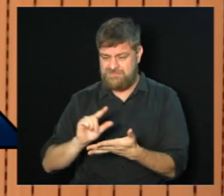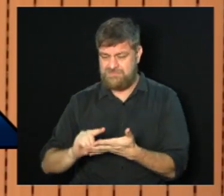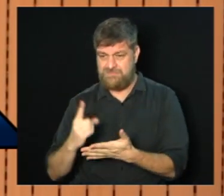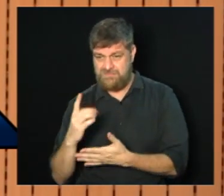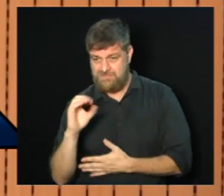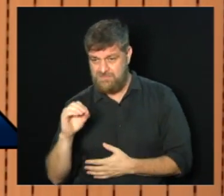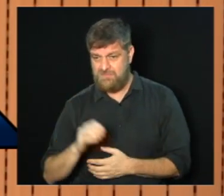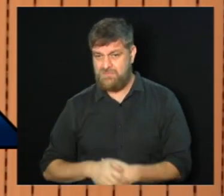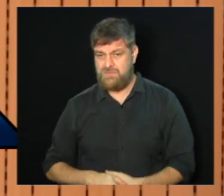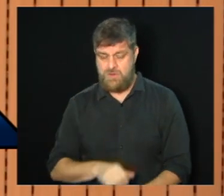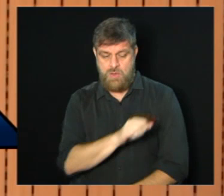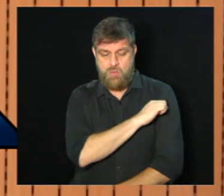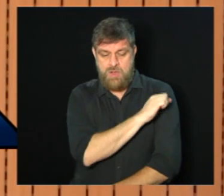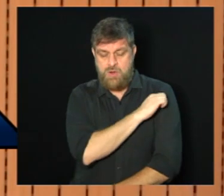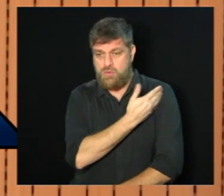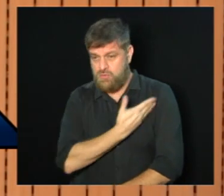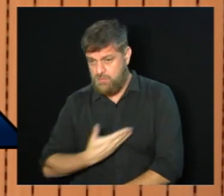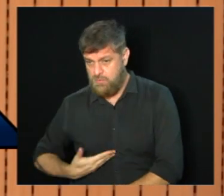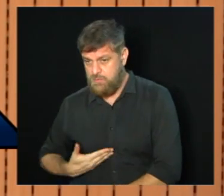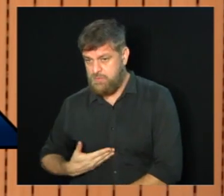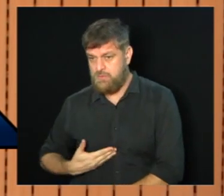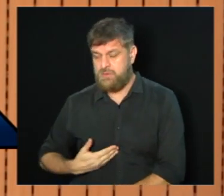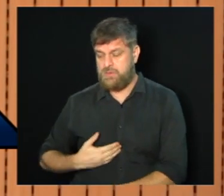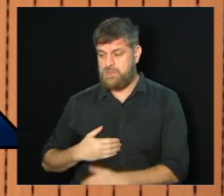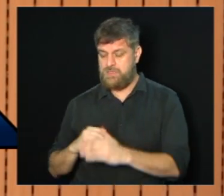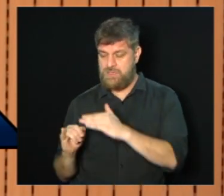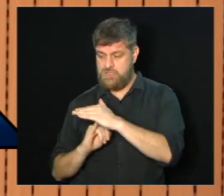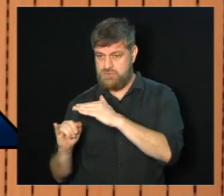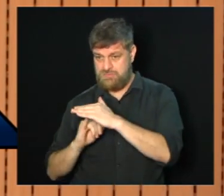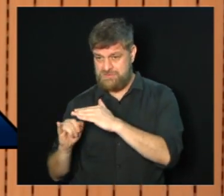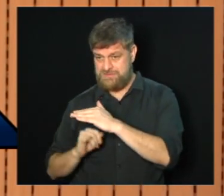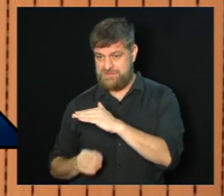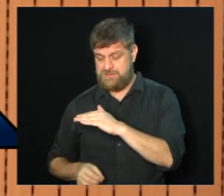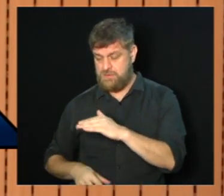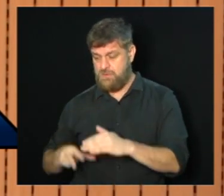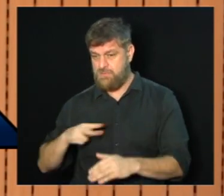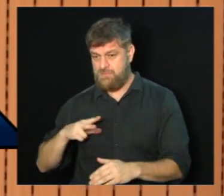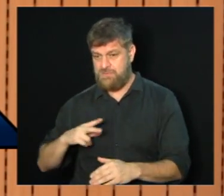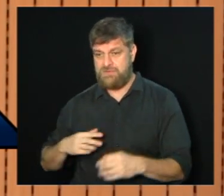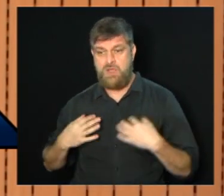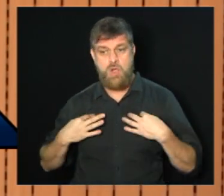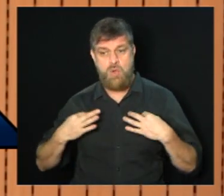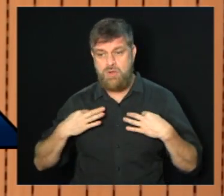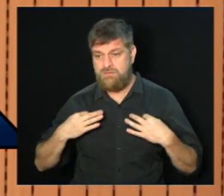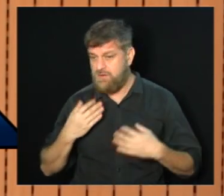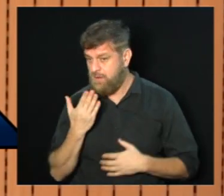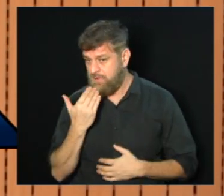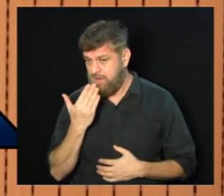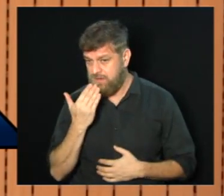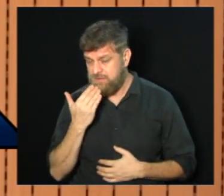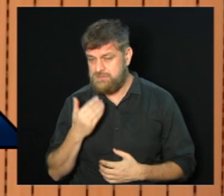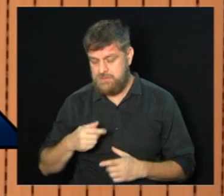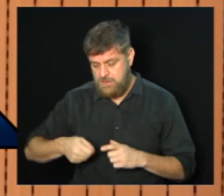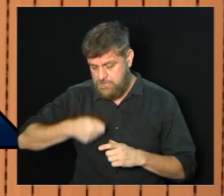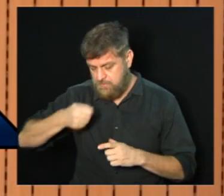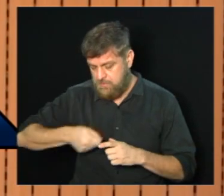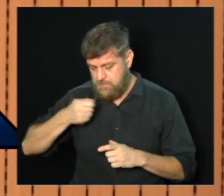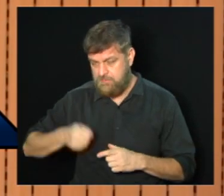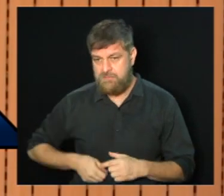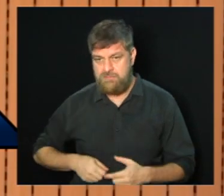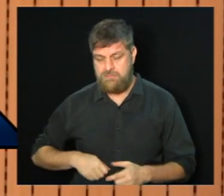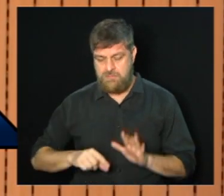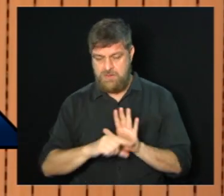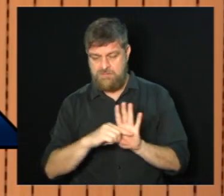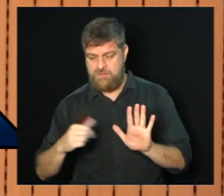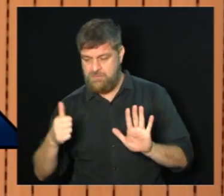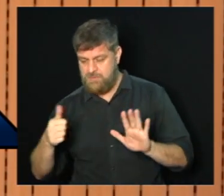aluno da rede pública municipal, beneficiário do programa instituído por essa lei, terá direito a receber uniformes de alimentação escolar. No parágrafo 1º, os